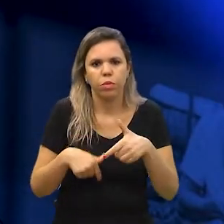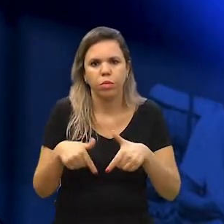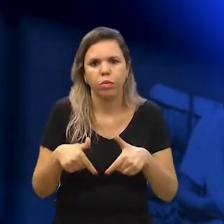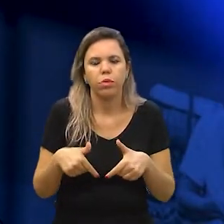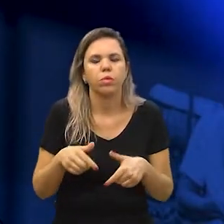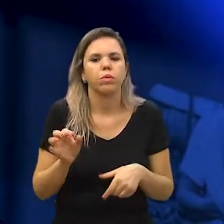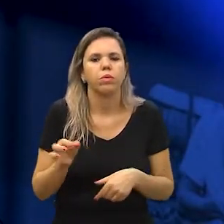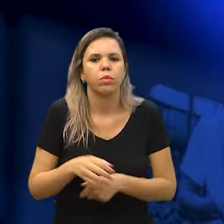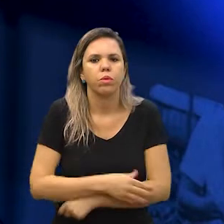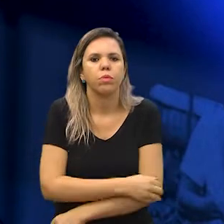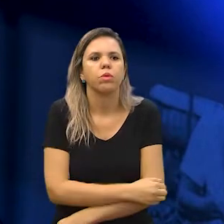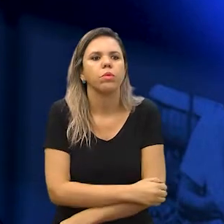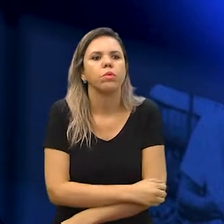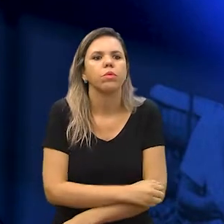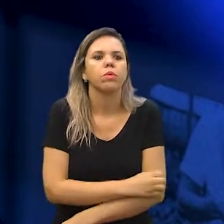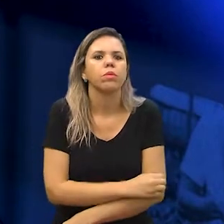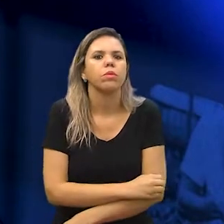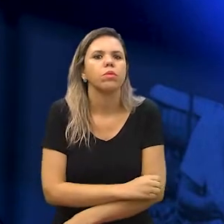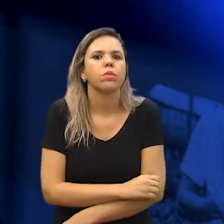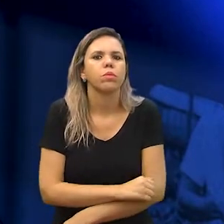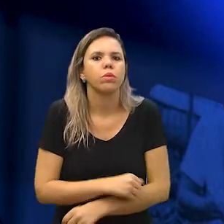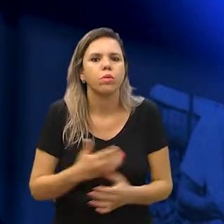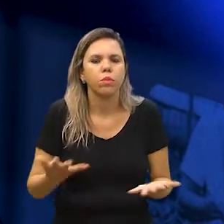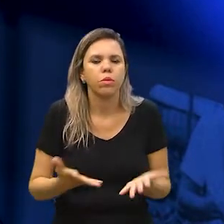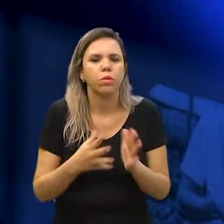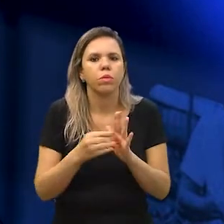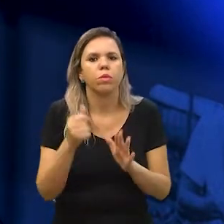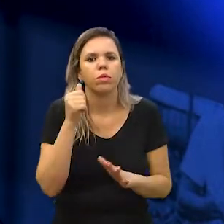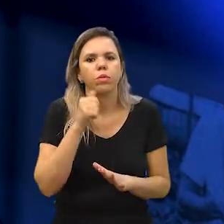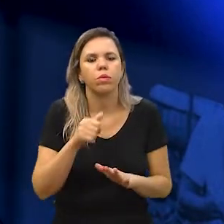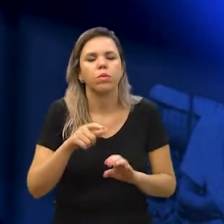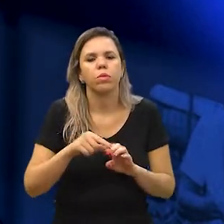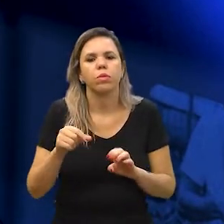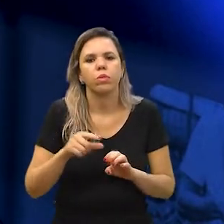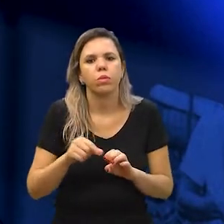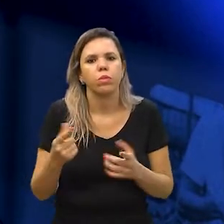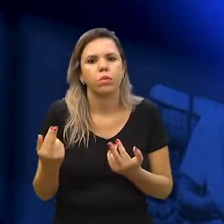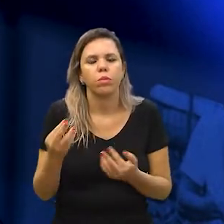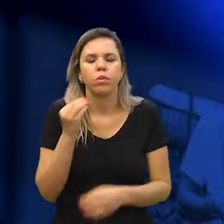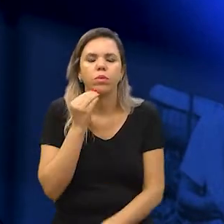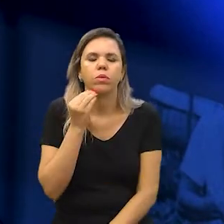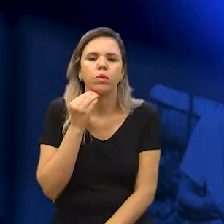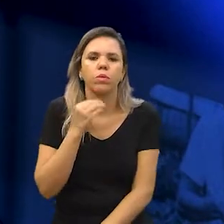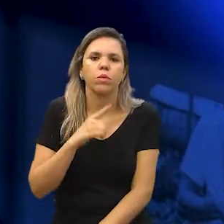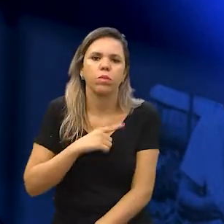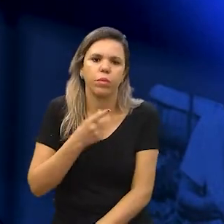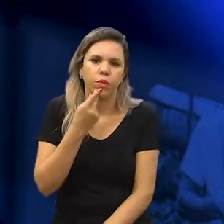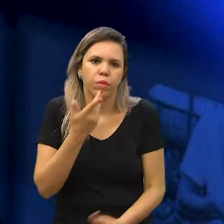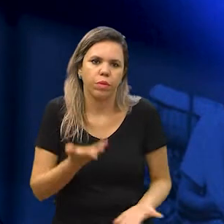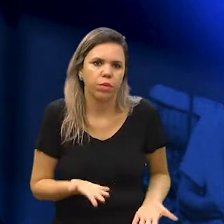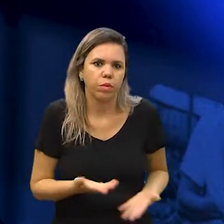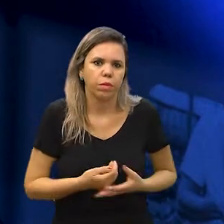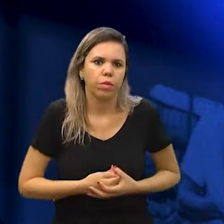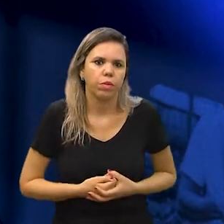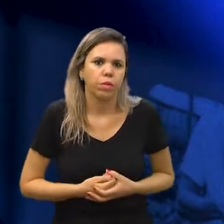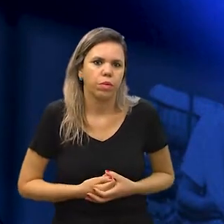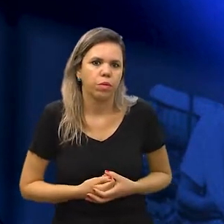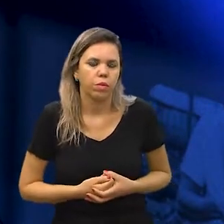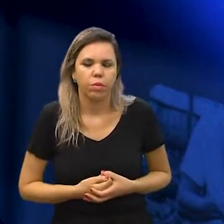de certa forma, digamos que inspirar outras empreendedoras, até com essa oportunidade que você acaba de falar do